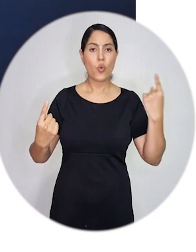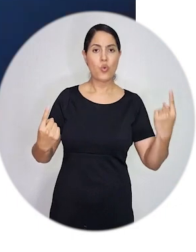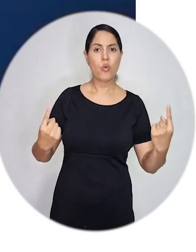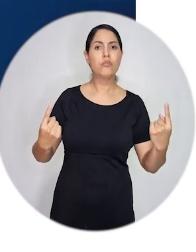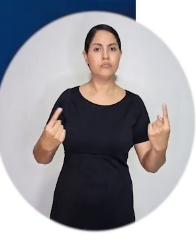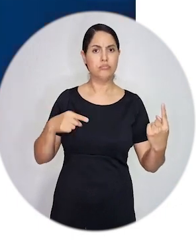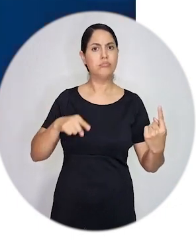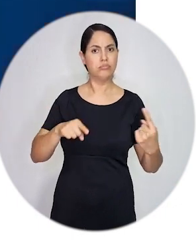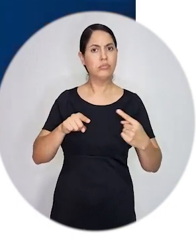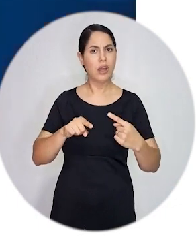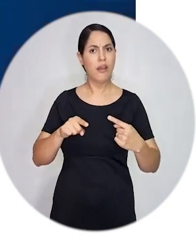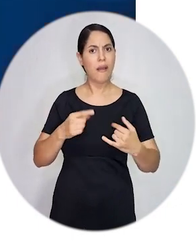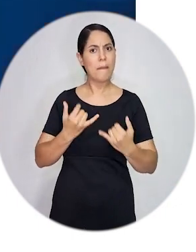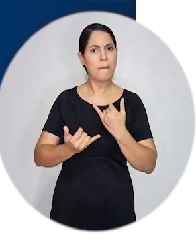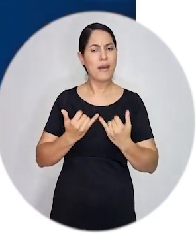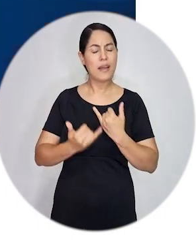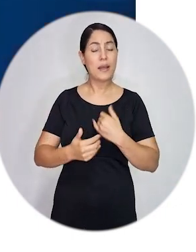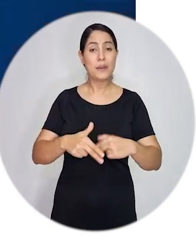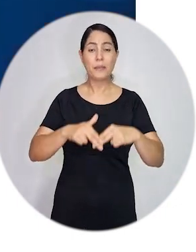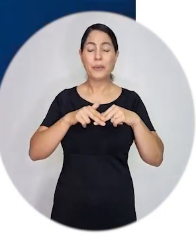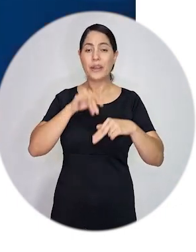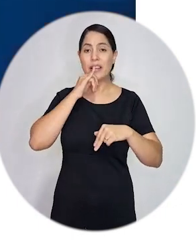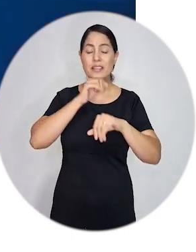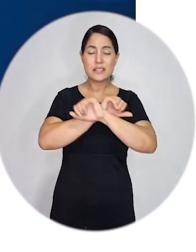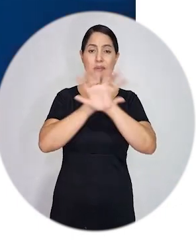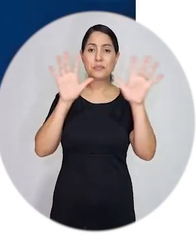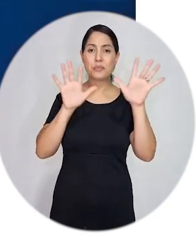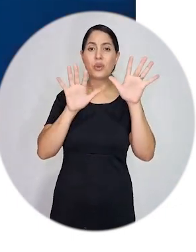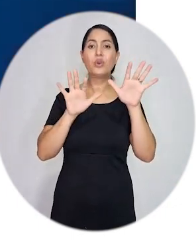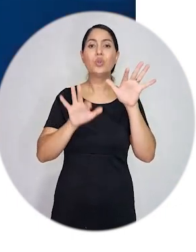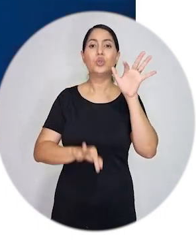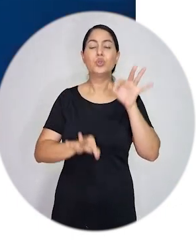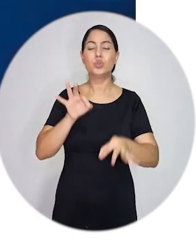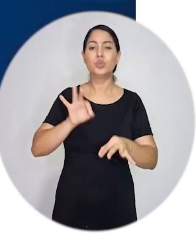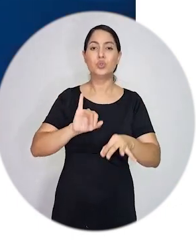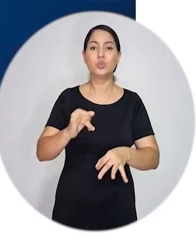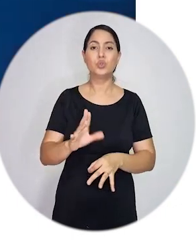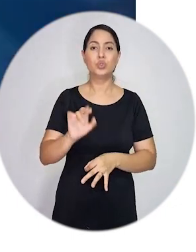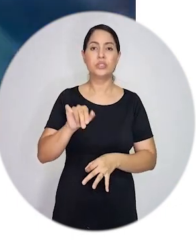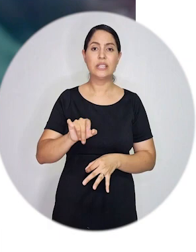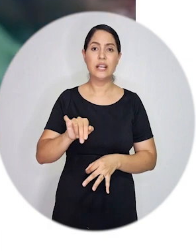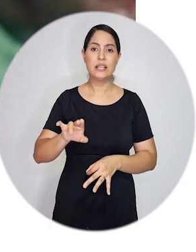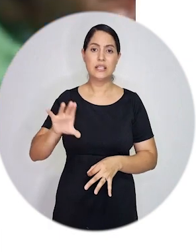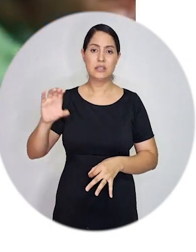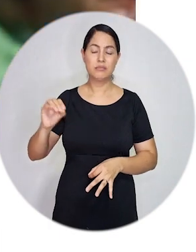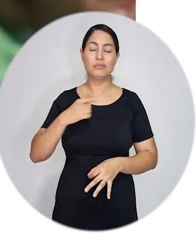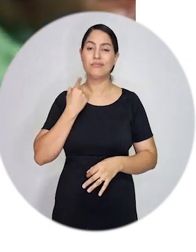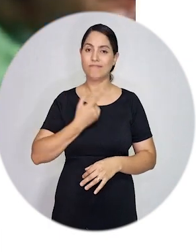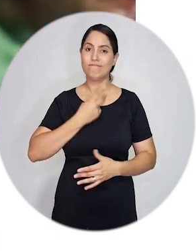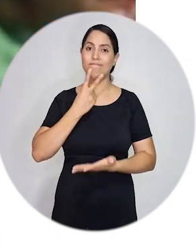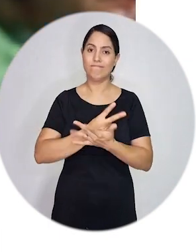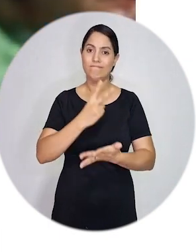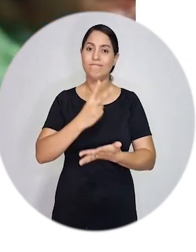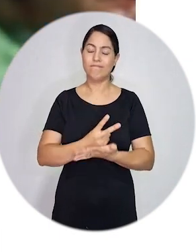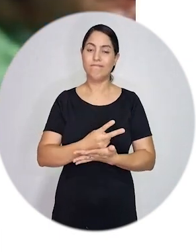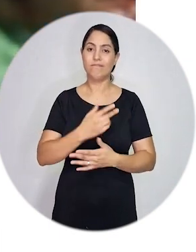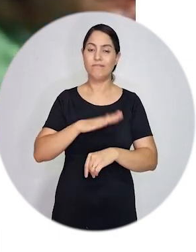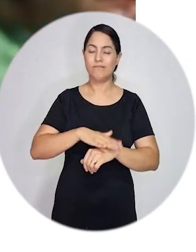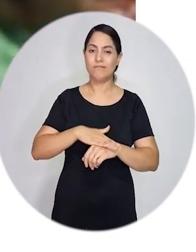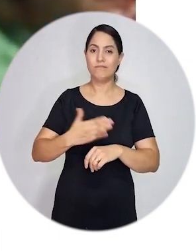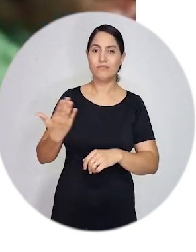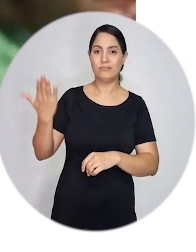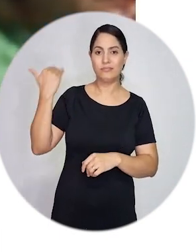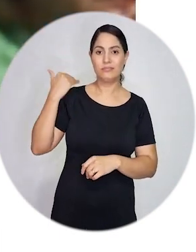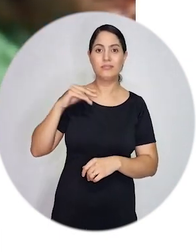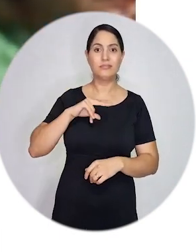que acontecem num lado e no outro são muito parecidas. Por exemplo, o judicialismo que se fala muito aqui no Brasil, também estamos a passar